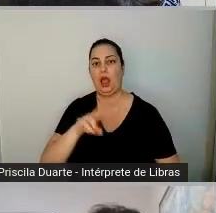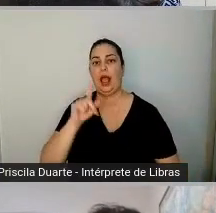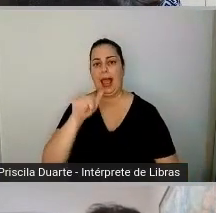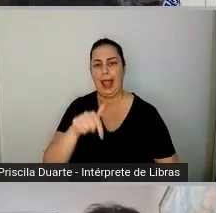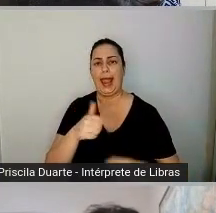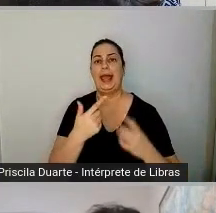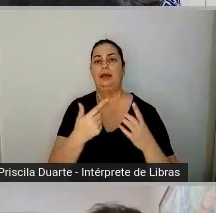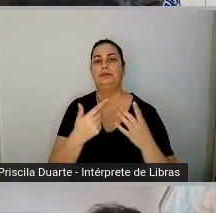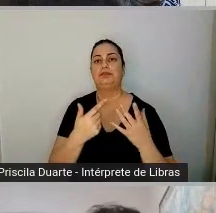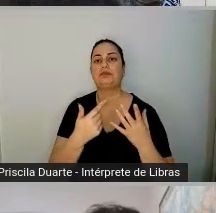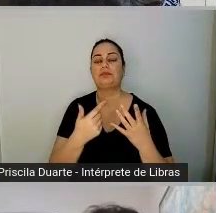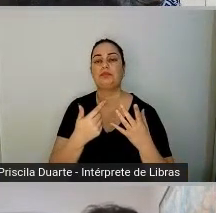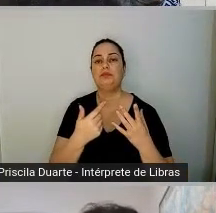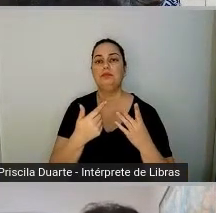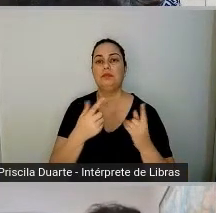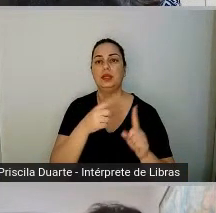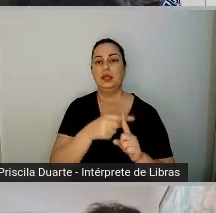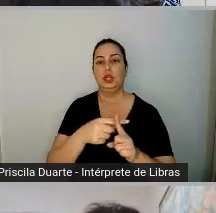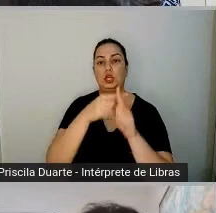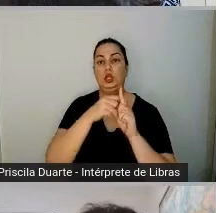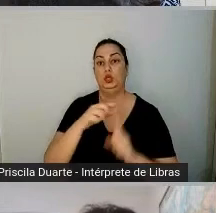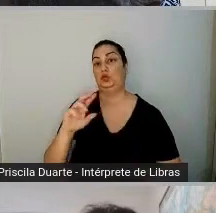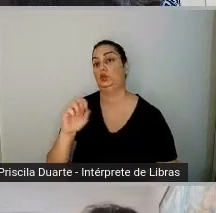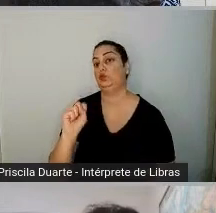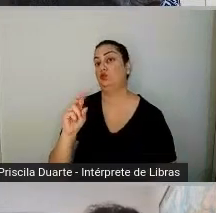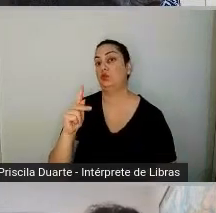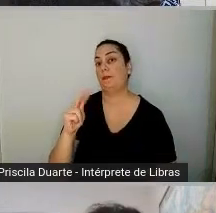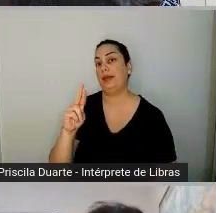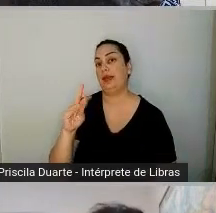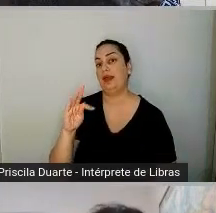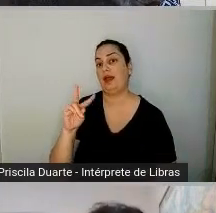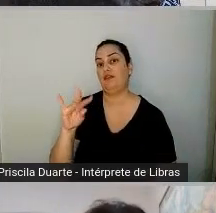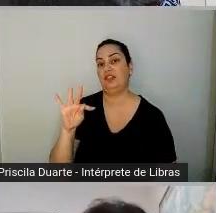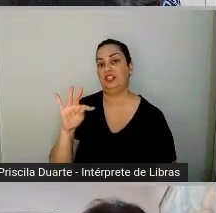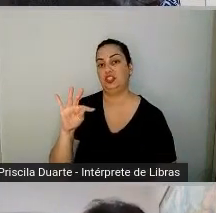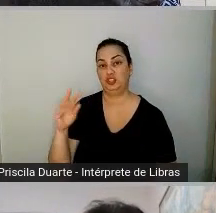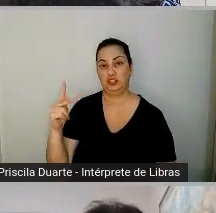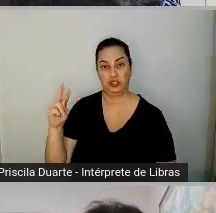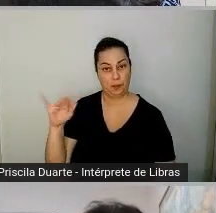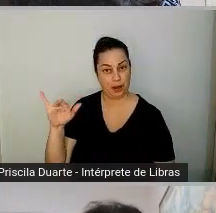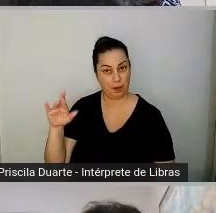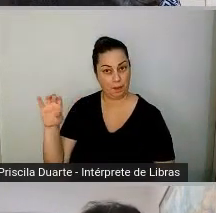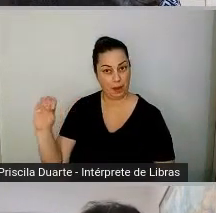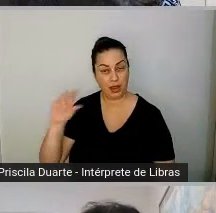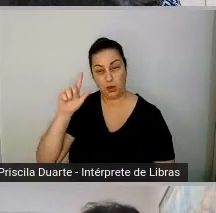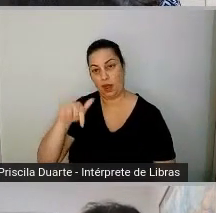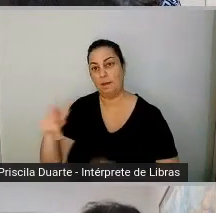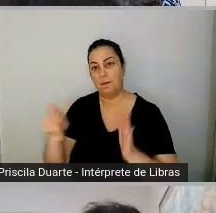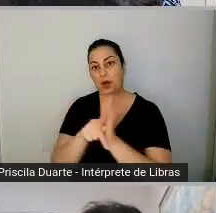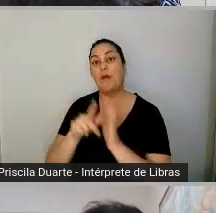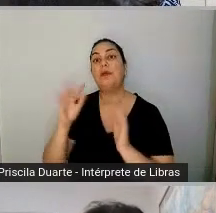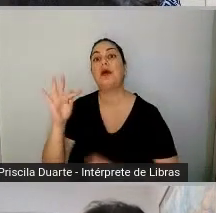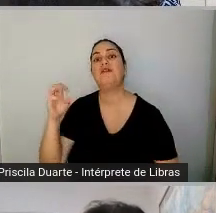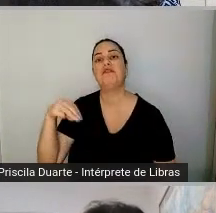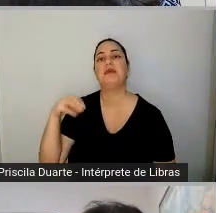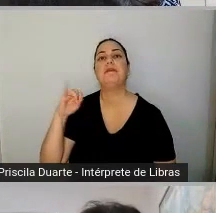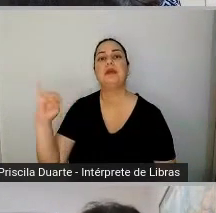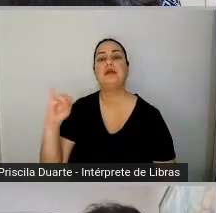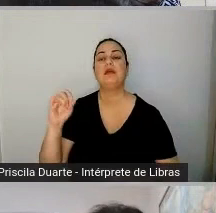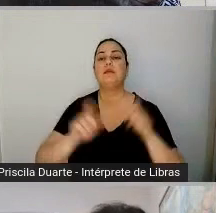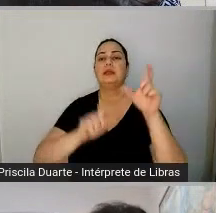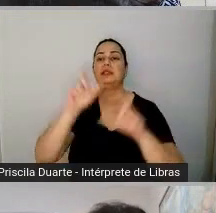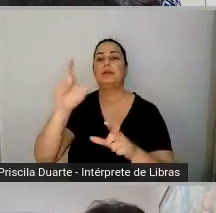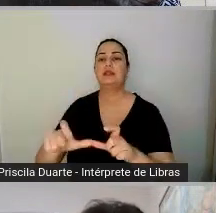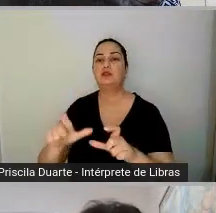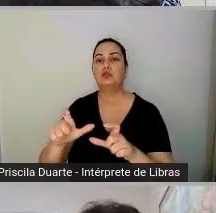metodologia vindo do FMI para exatamente enganar a população. Porque dentro das